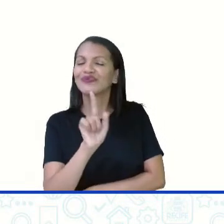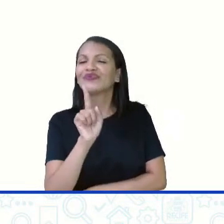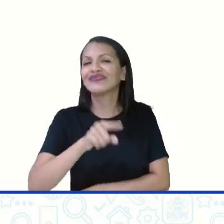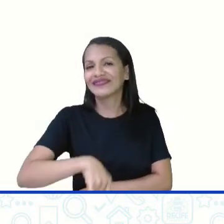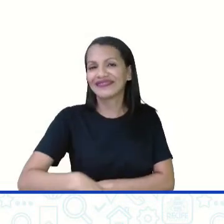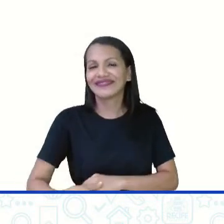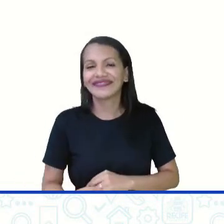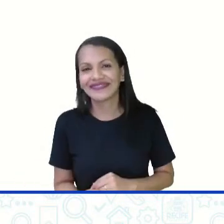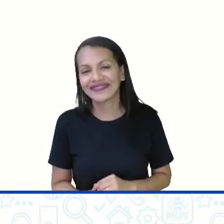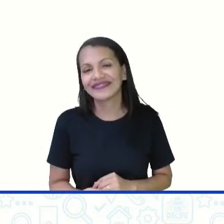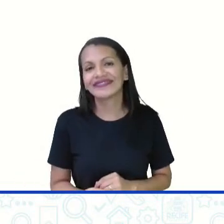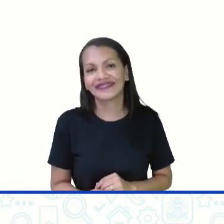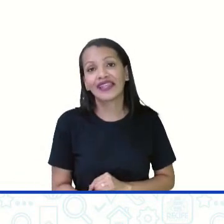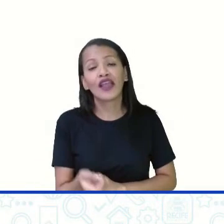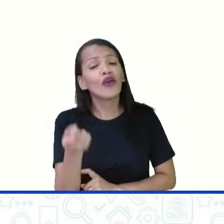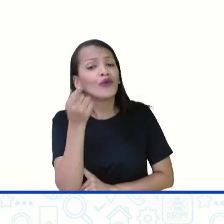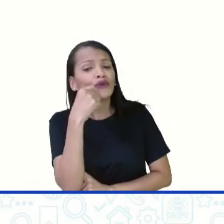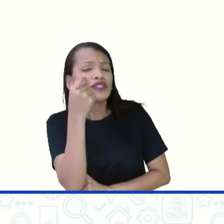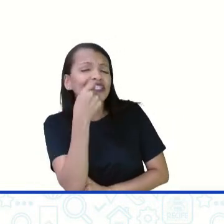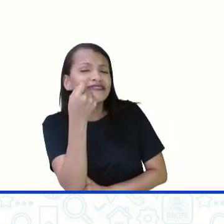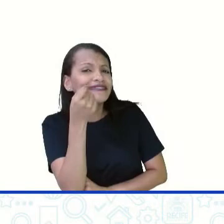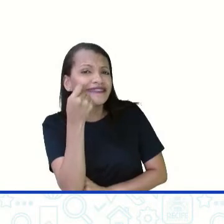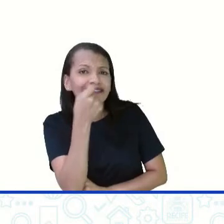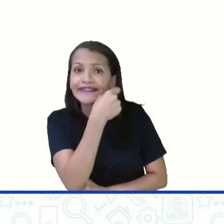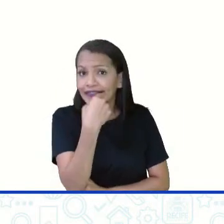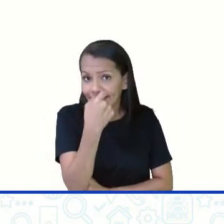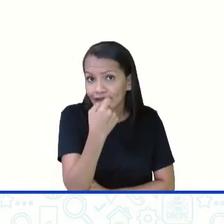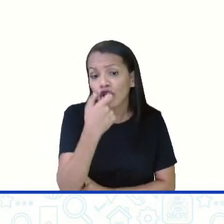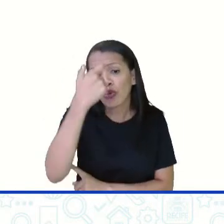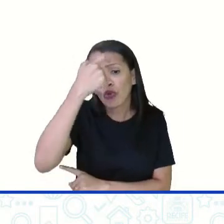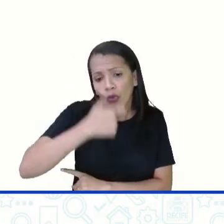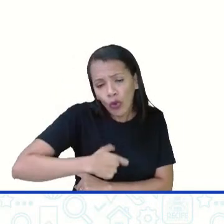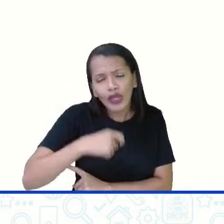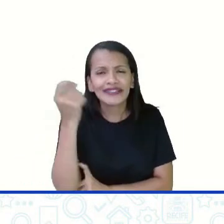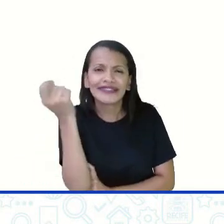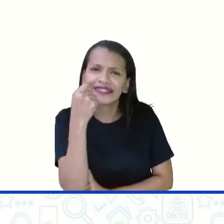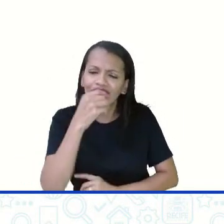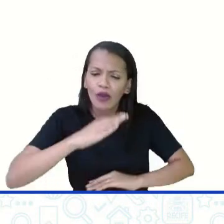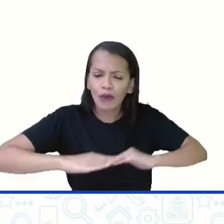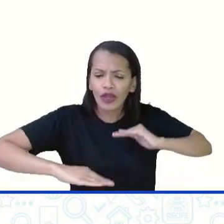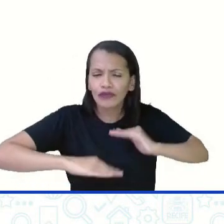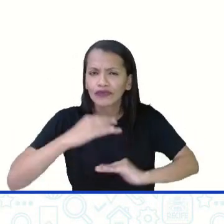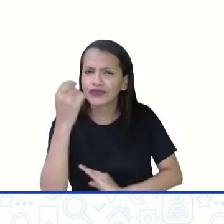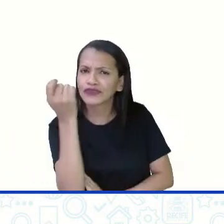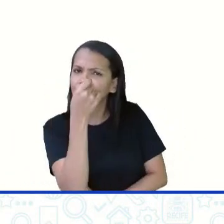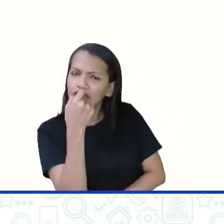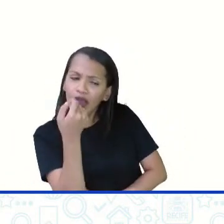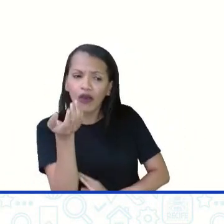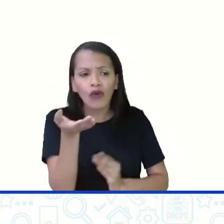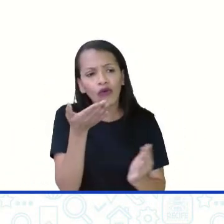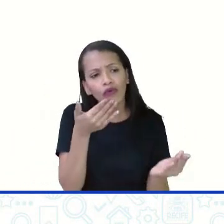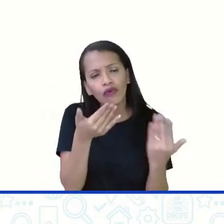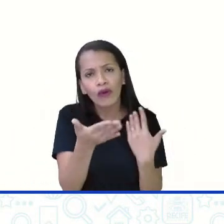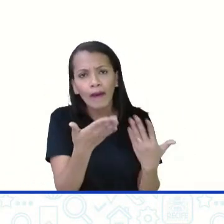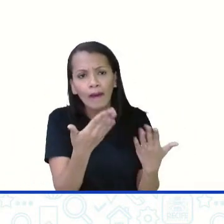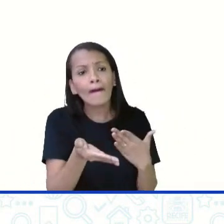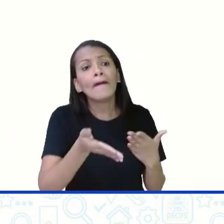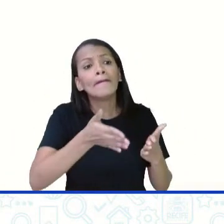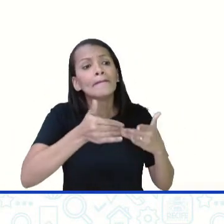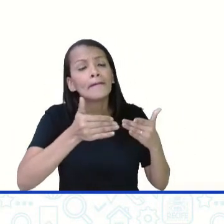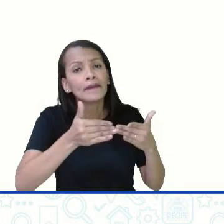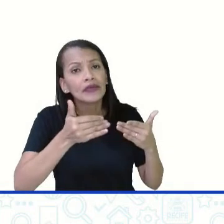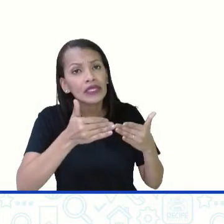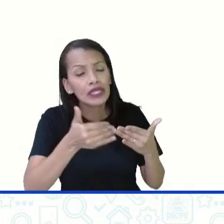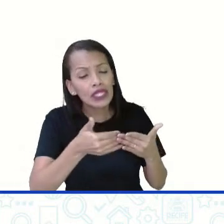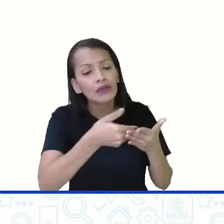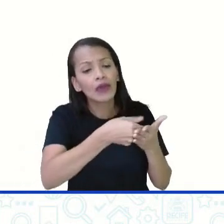o dentista. E eles estão em um diálogo com Carol pedindo cada vez mais lenço